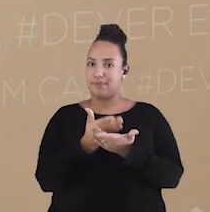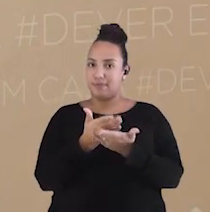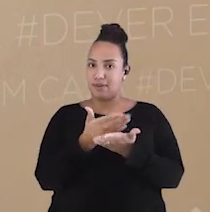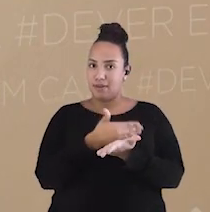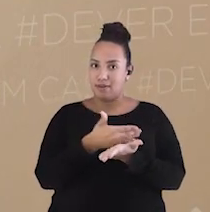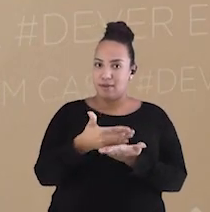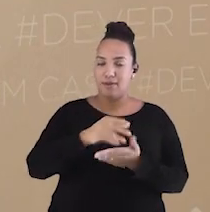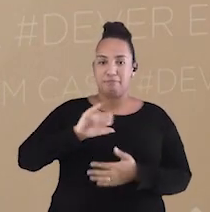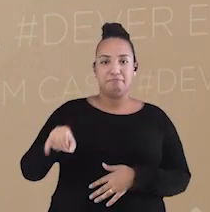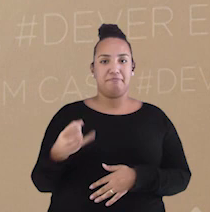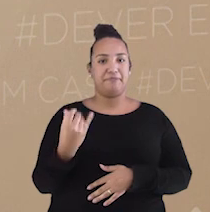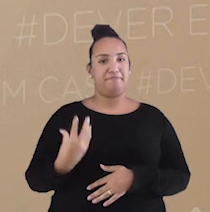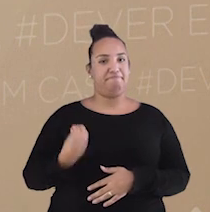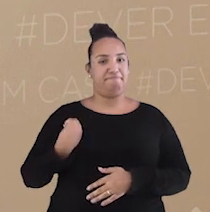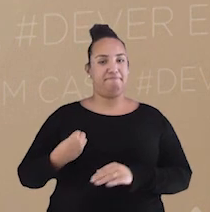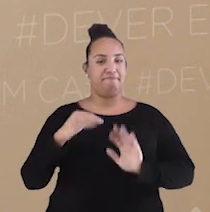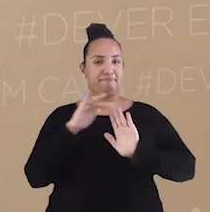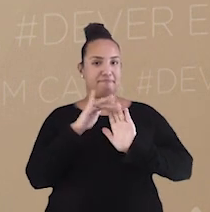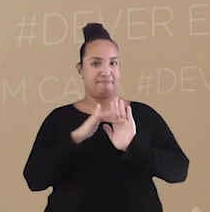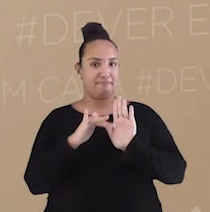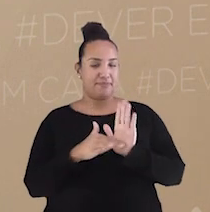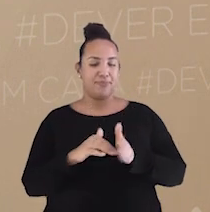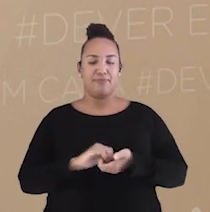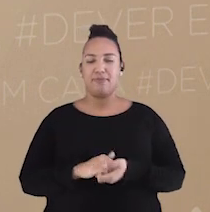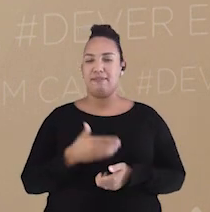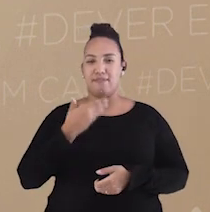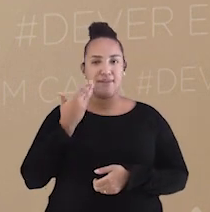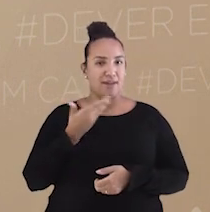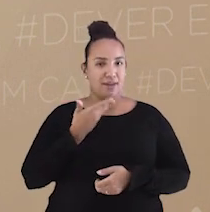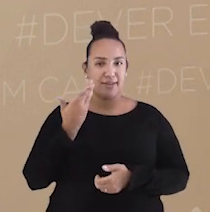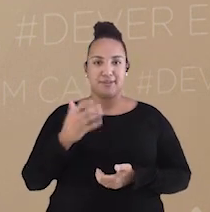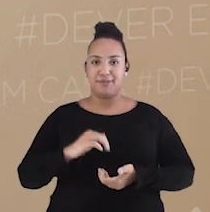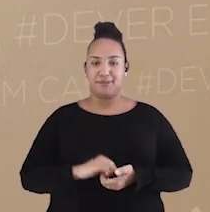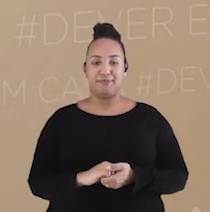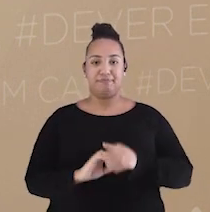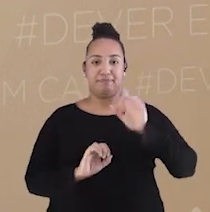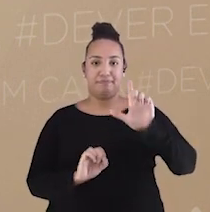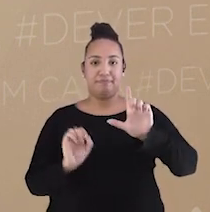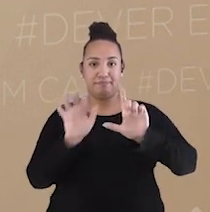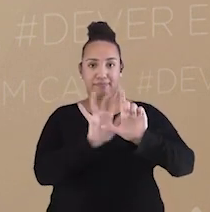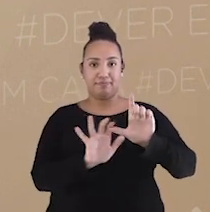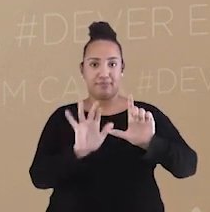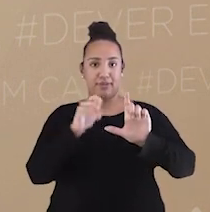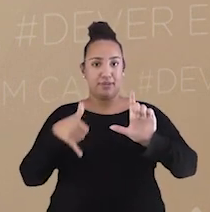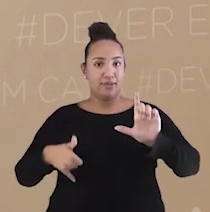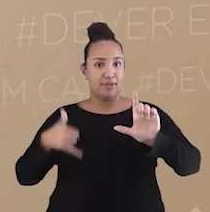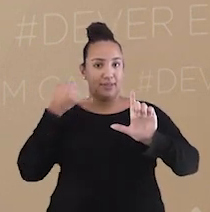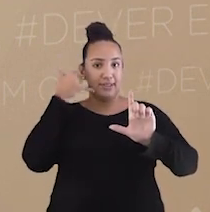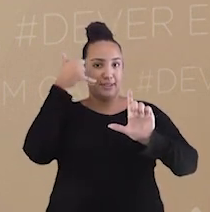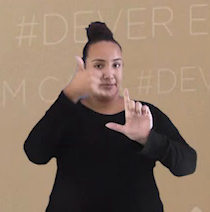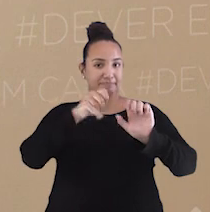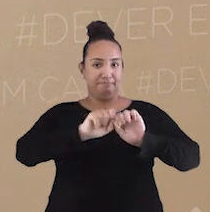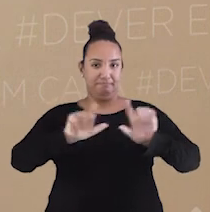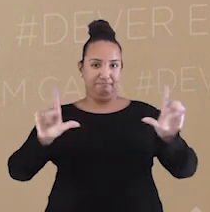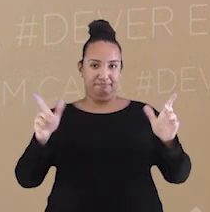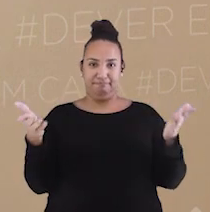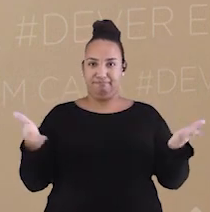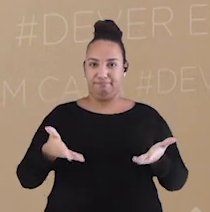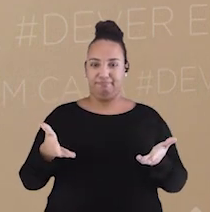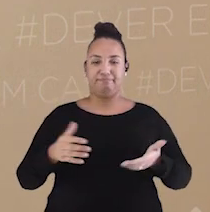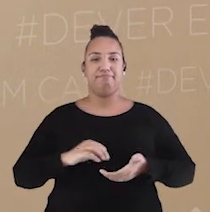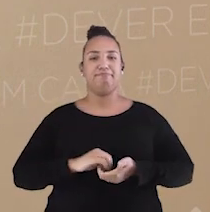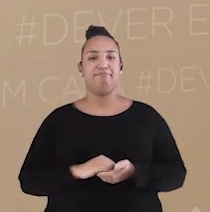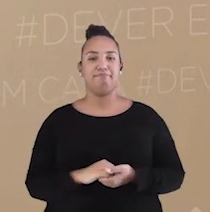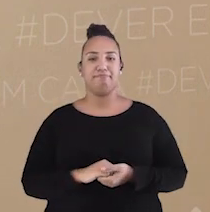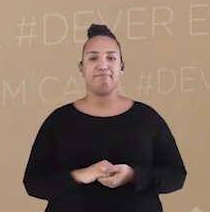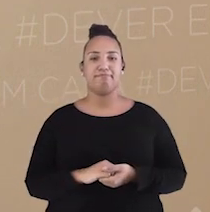já aproveita e marca sua presença. É bem fácil. Basta apontar a câmera do seu celular para o QR Code que está aparecendo aqui na